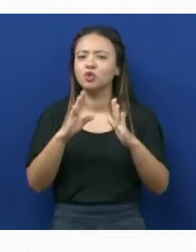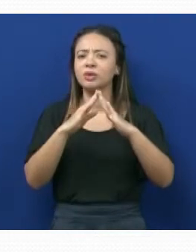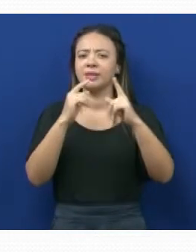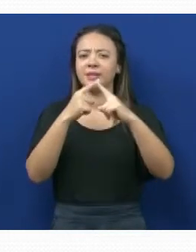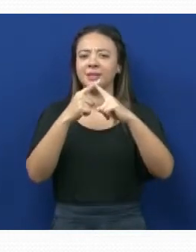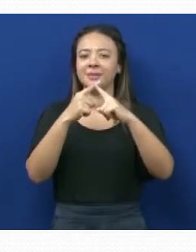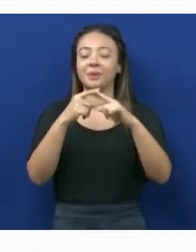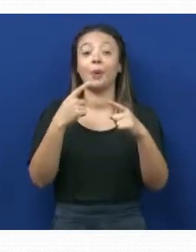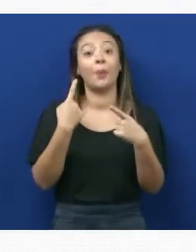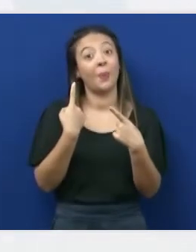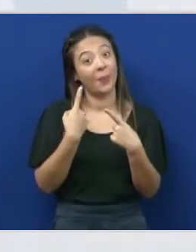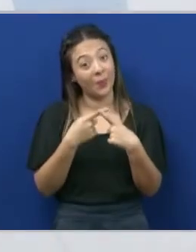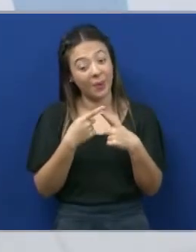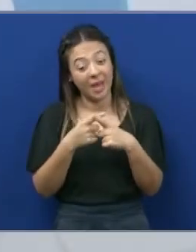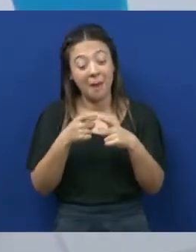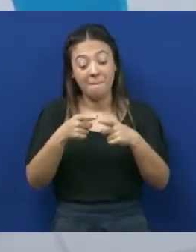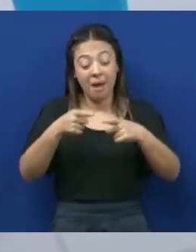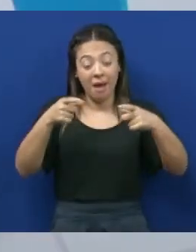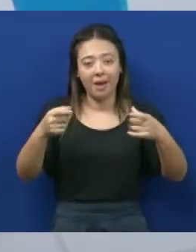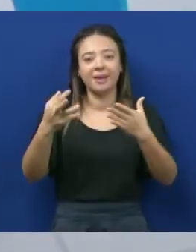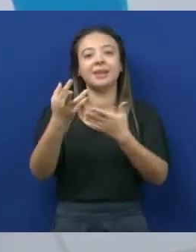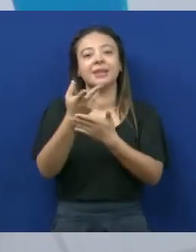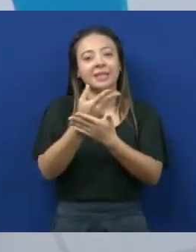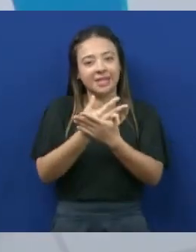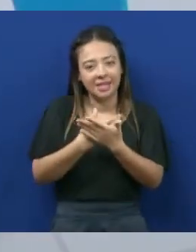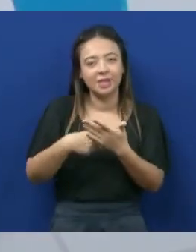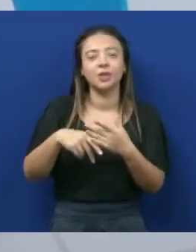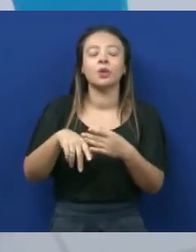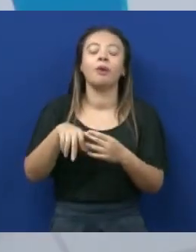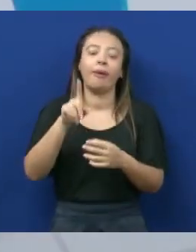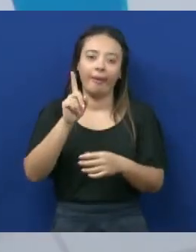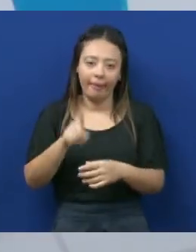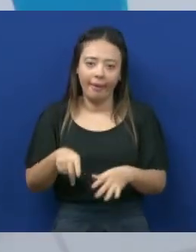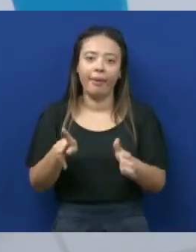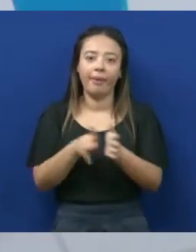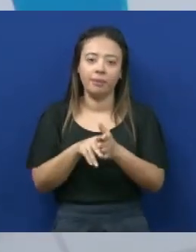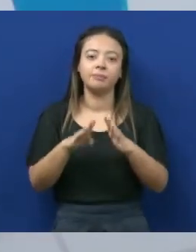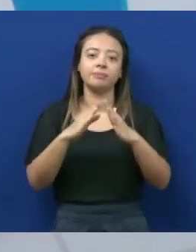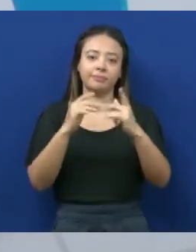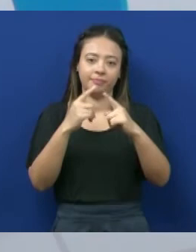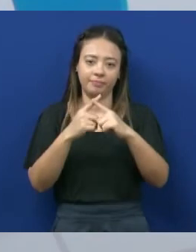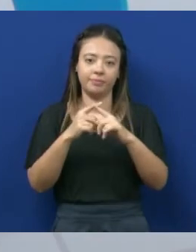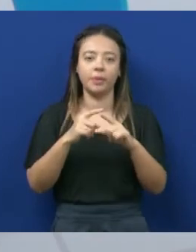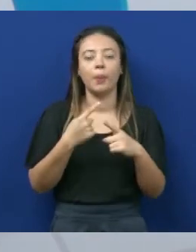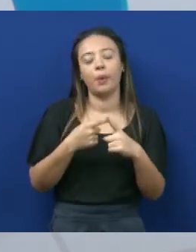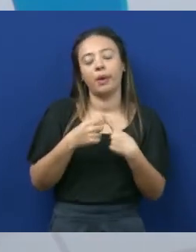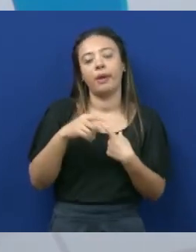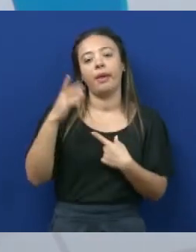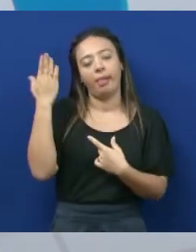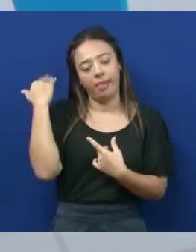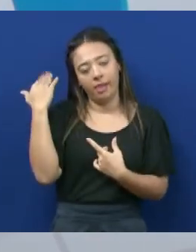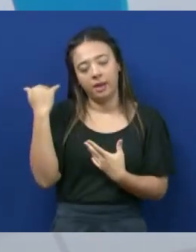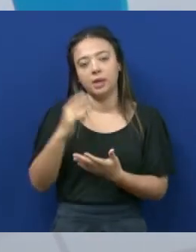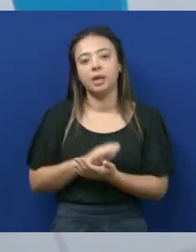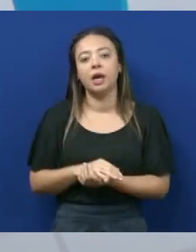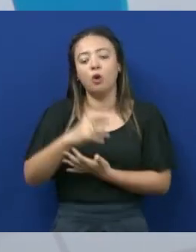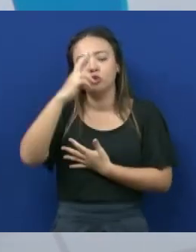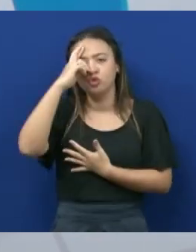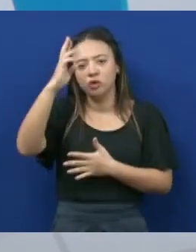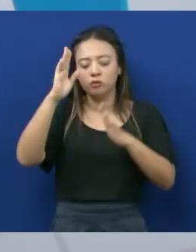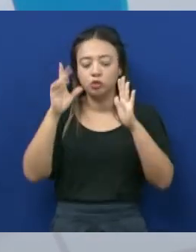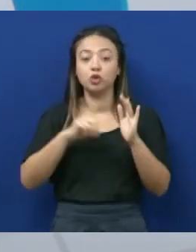concentravam a maioria das obras de arte. Como na época os líderes focavam na religiosidade, então nada